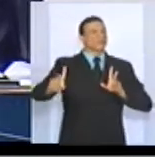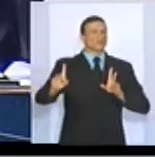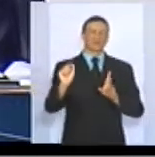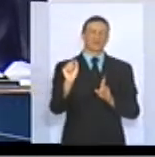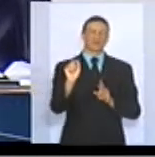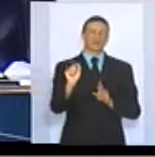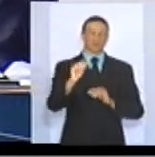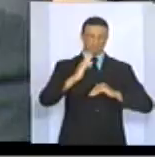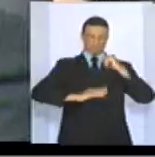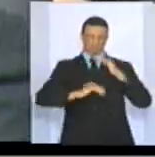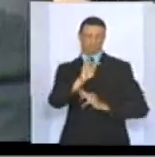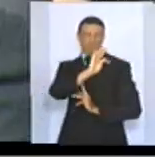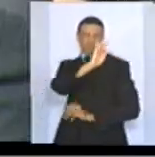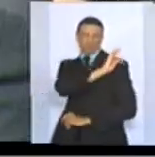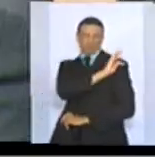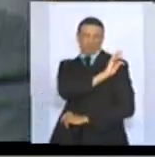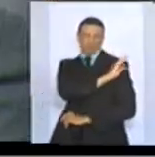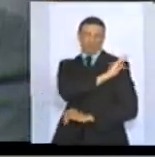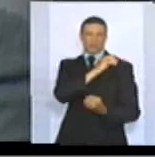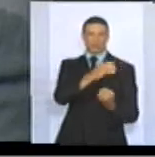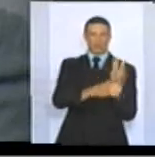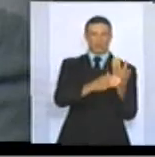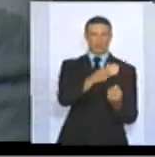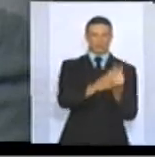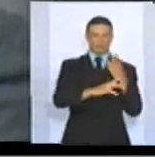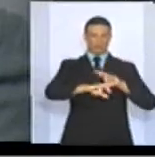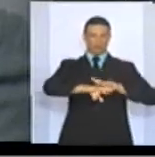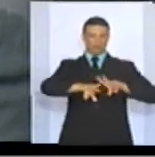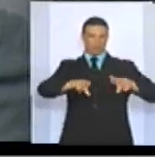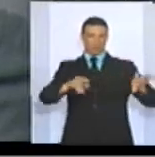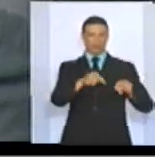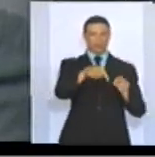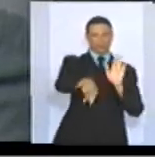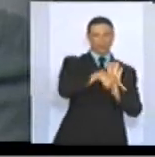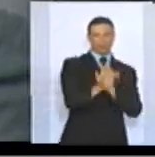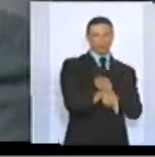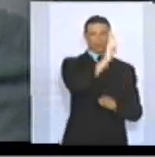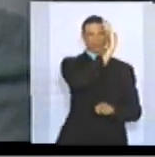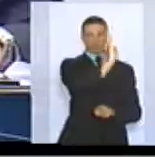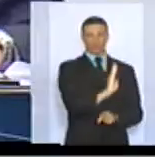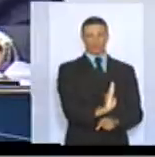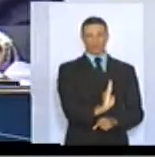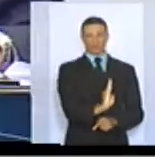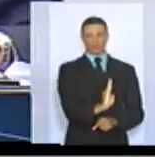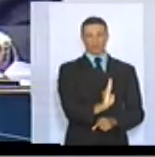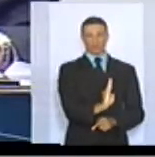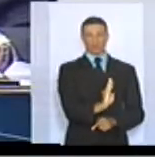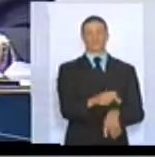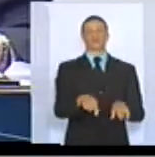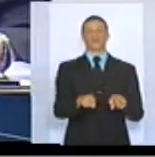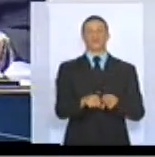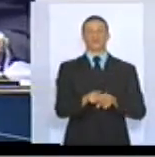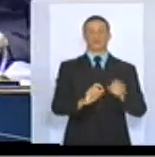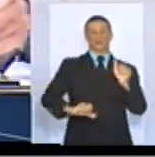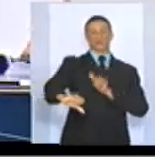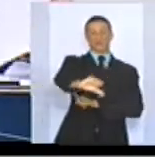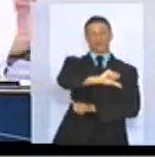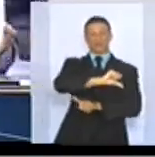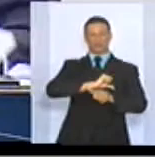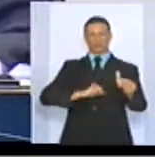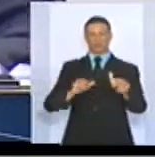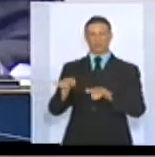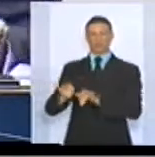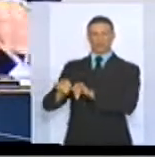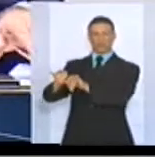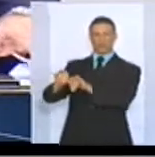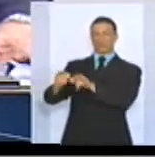as diferentes técnicas de estímulo à produção e ao consumo do conteúdo brasileiro e as mudanças operadas no mercado